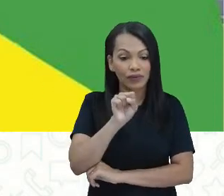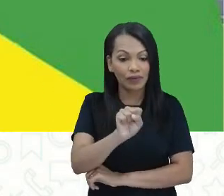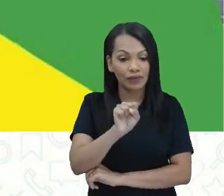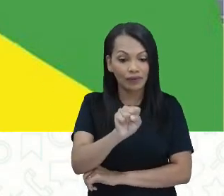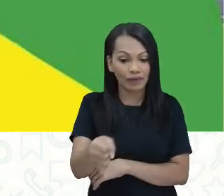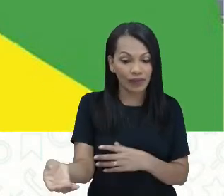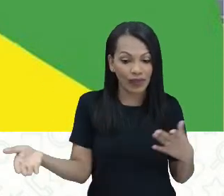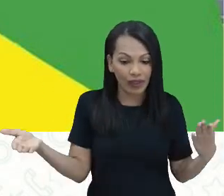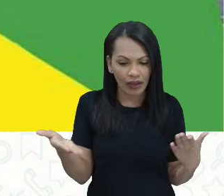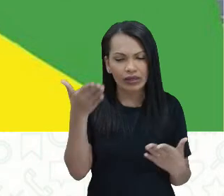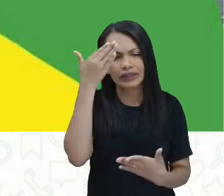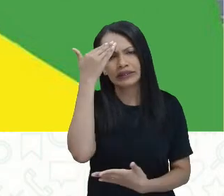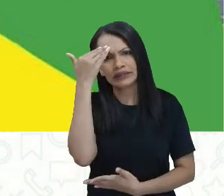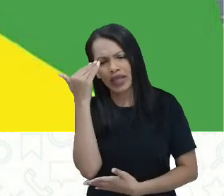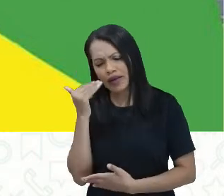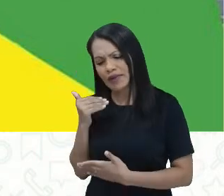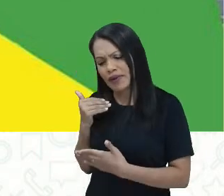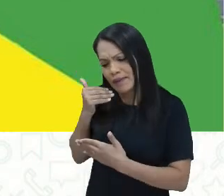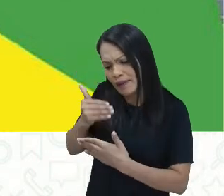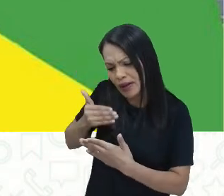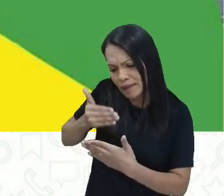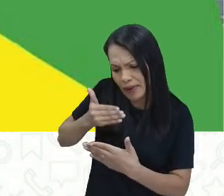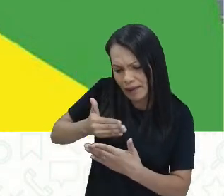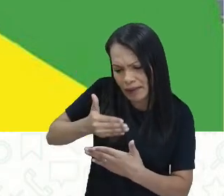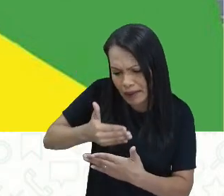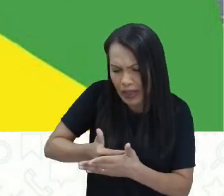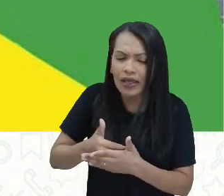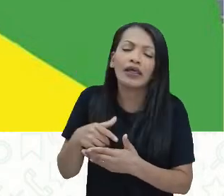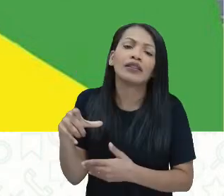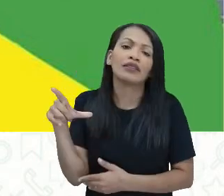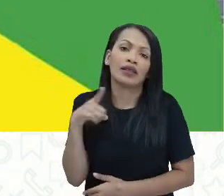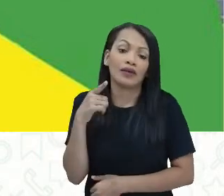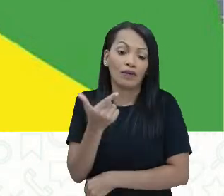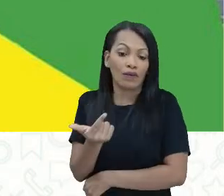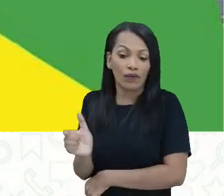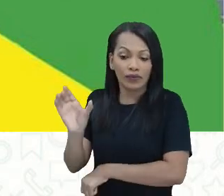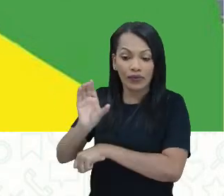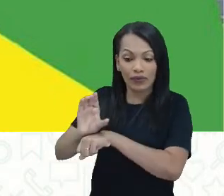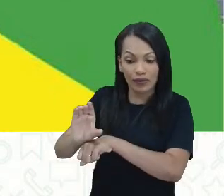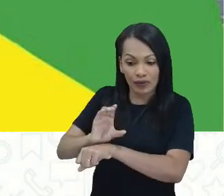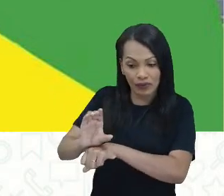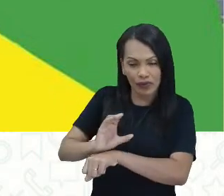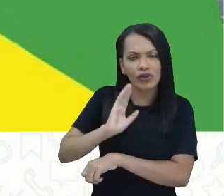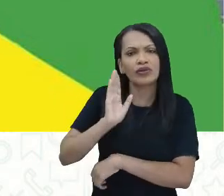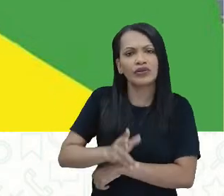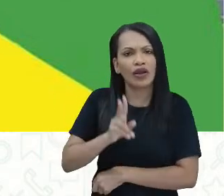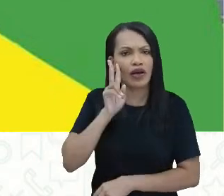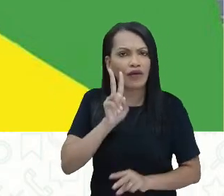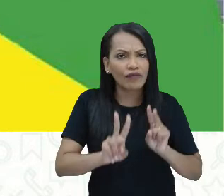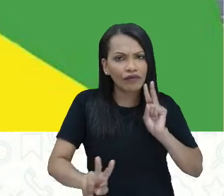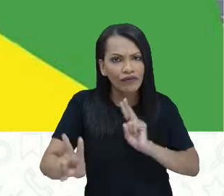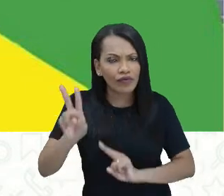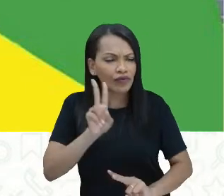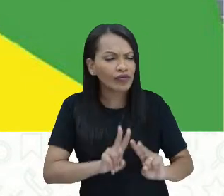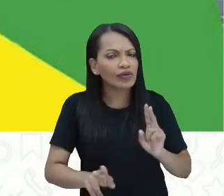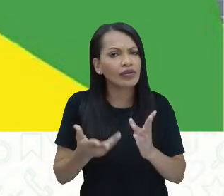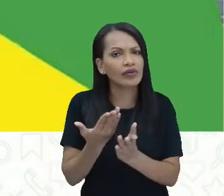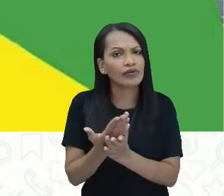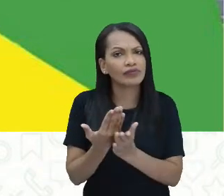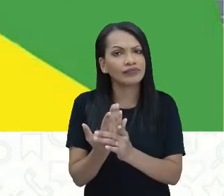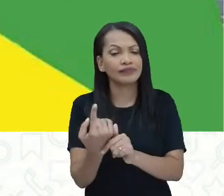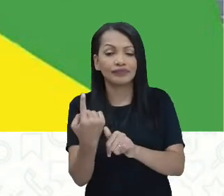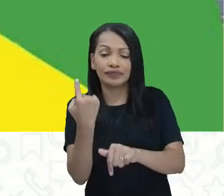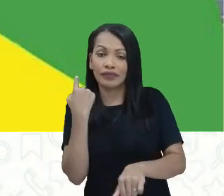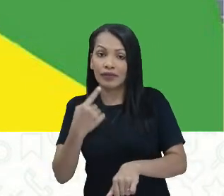que ao longo da nossa história existiram outras constituições, a gente já viu isso em aulas anteriores, mas a que a